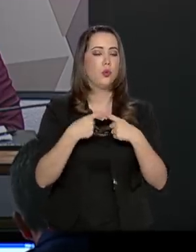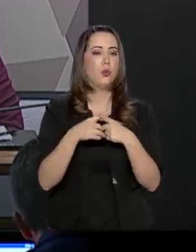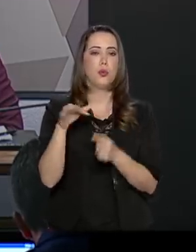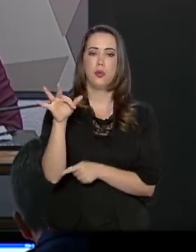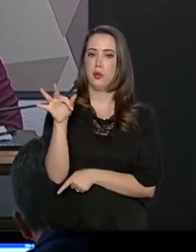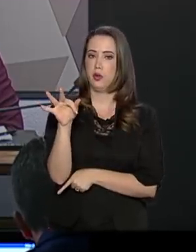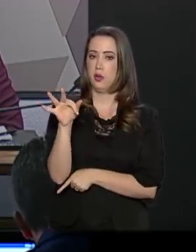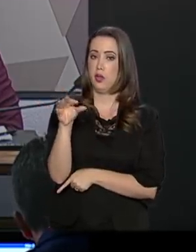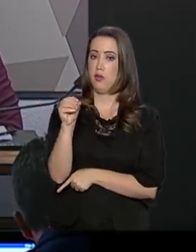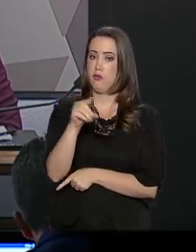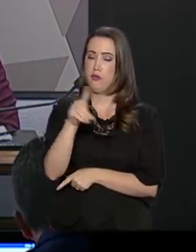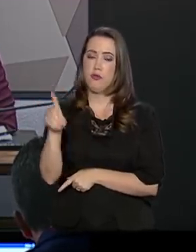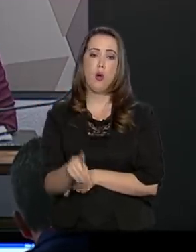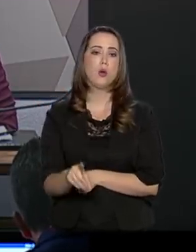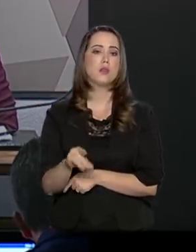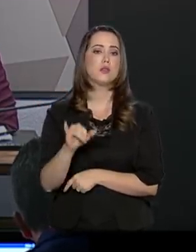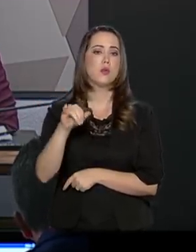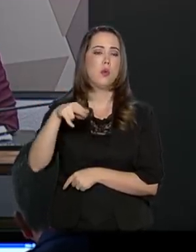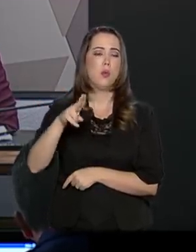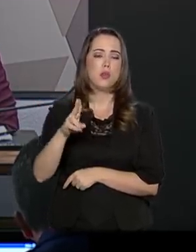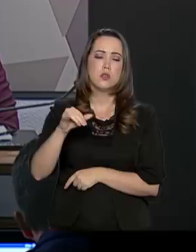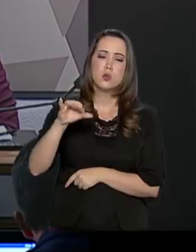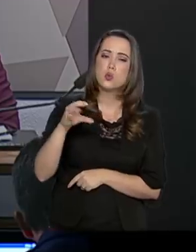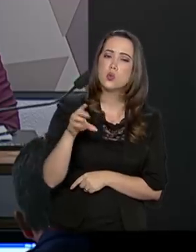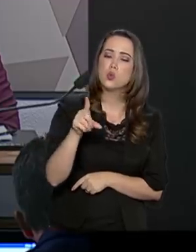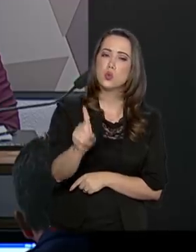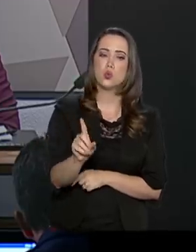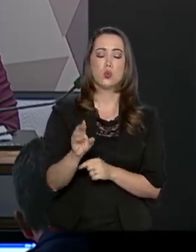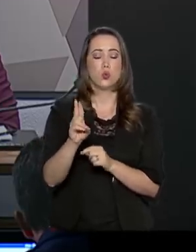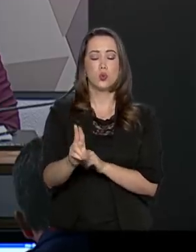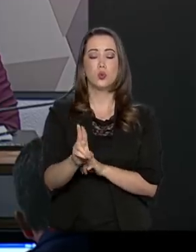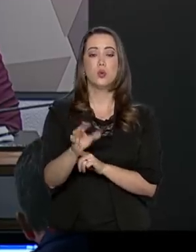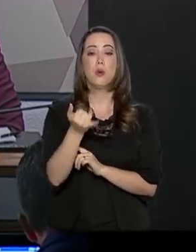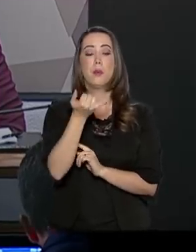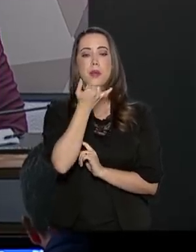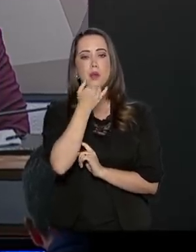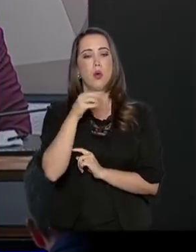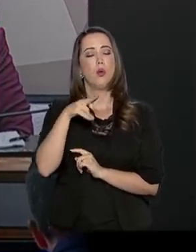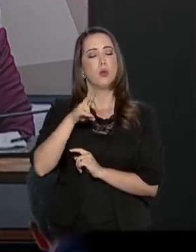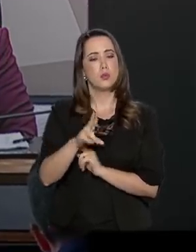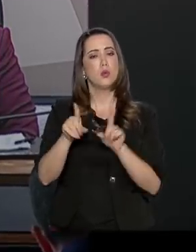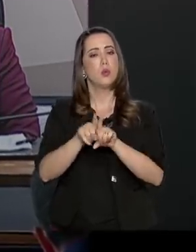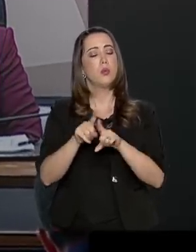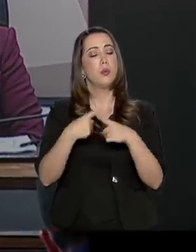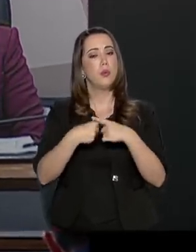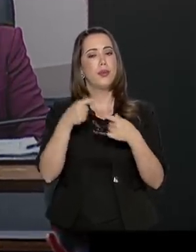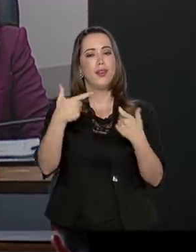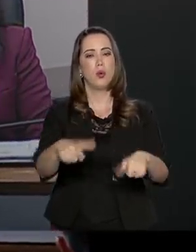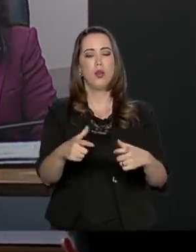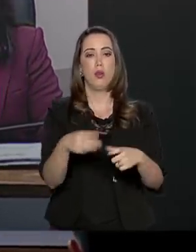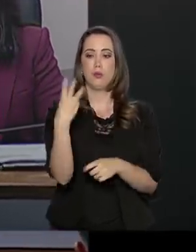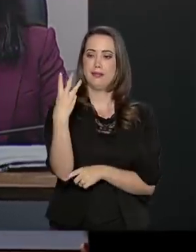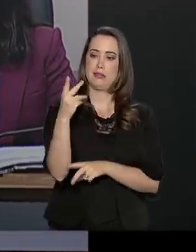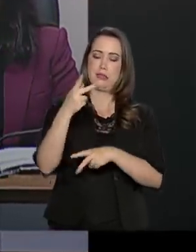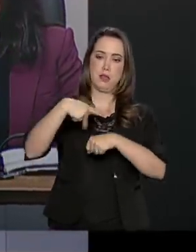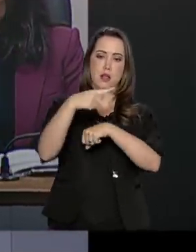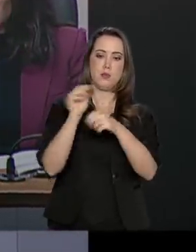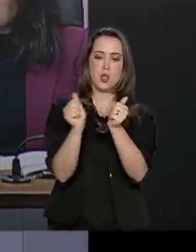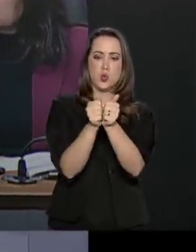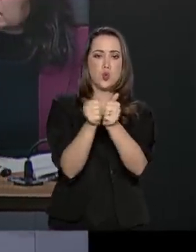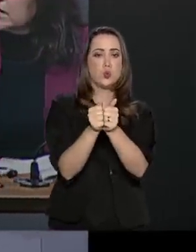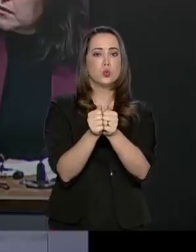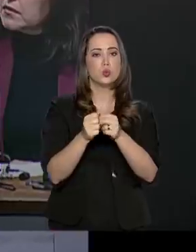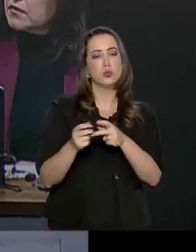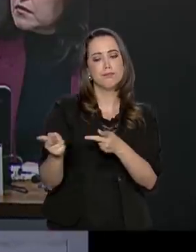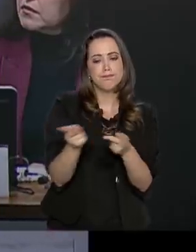Porque há uma grande preocupação com a Tríplice Fronteira e Foz do Iguaçu acaba sendo uma, vamos dizer assim, uma porta